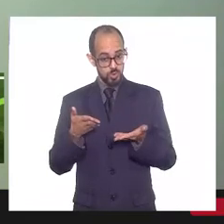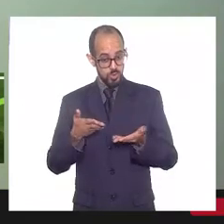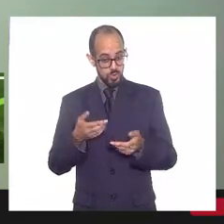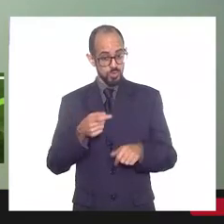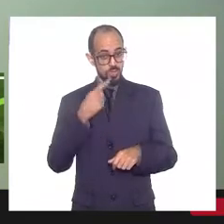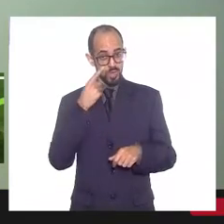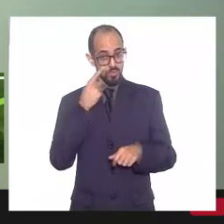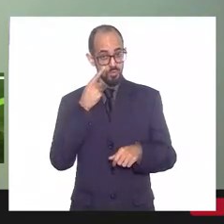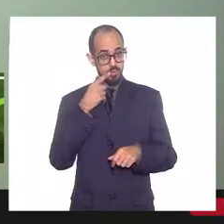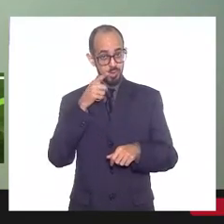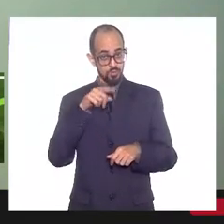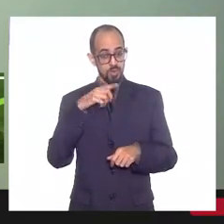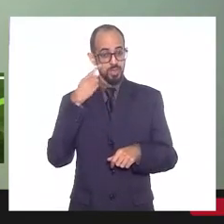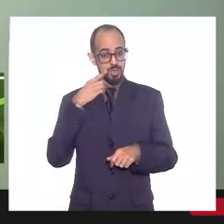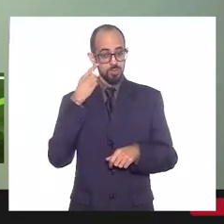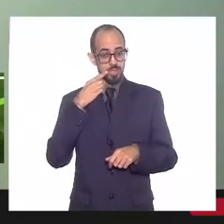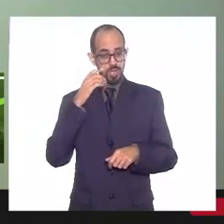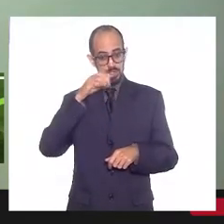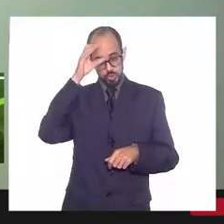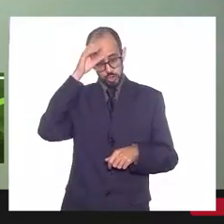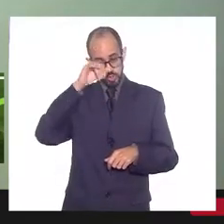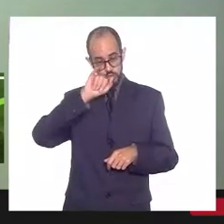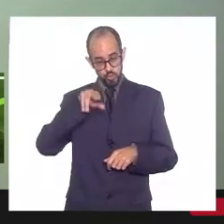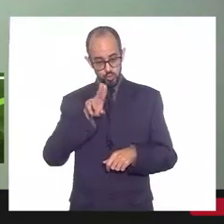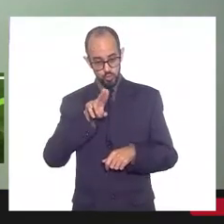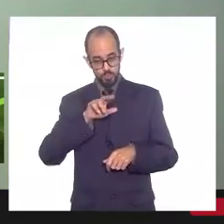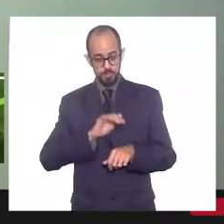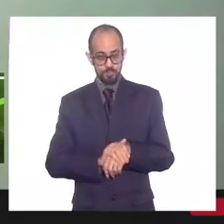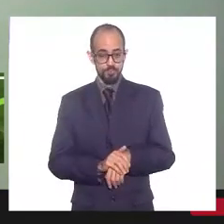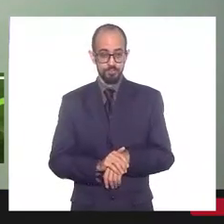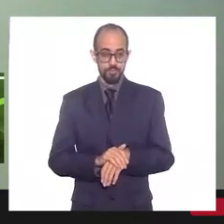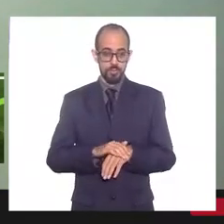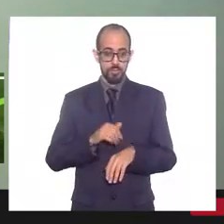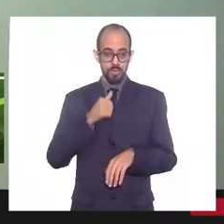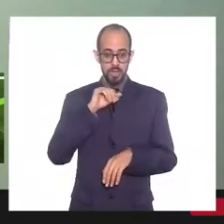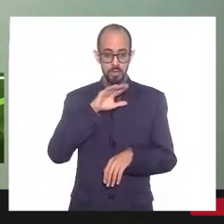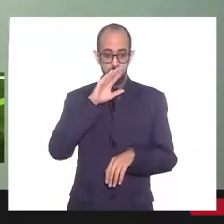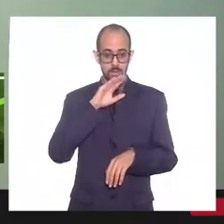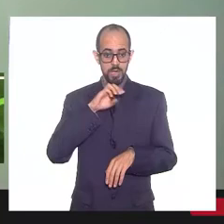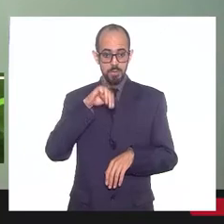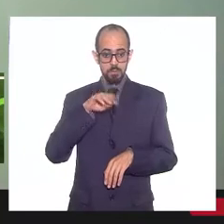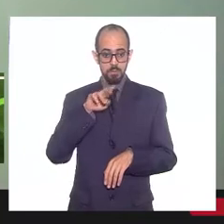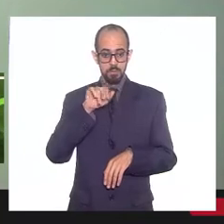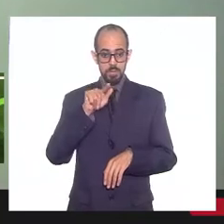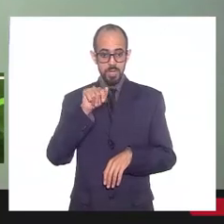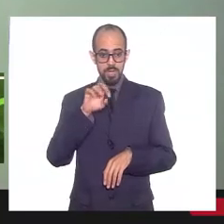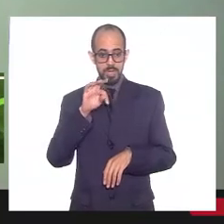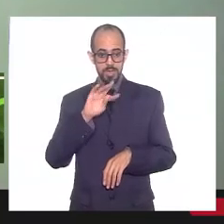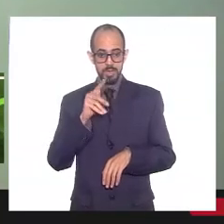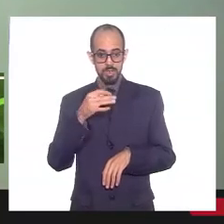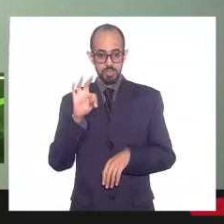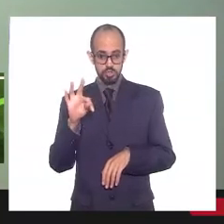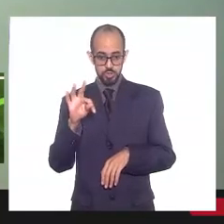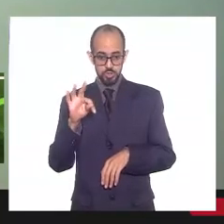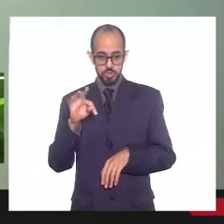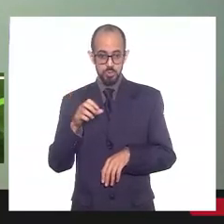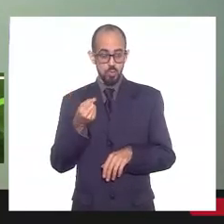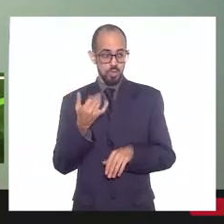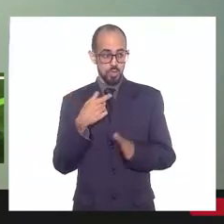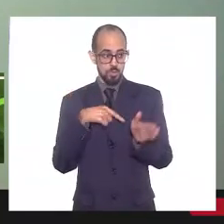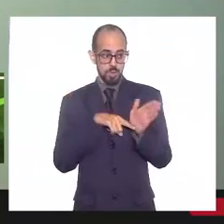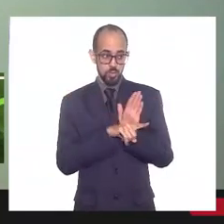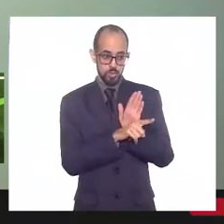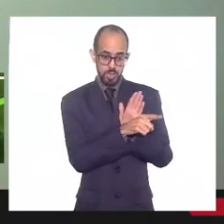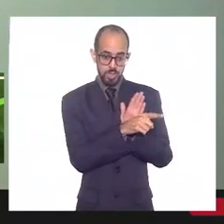assistiu esse acordo foi a deputado a tia Jô e mãe Margaret quando eu perguntei Eu sempre deixo à disposição